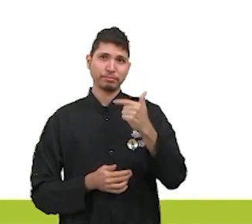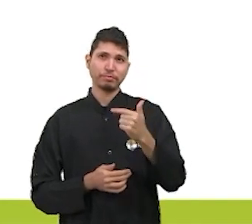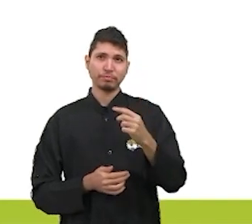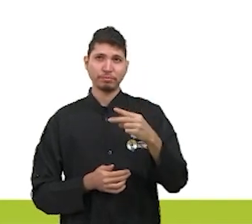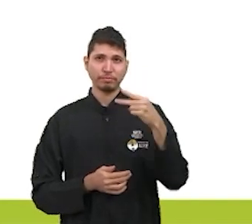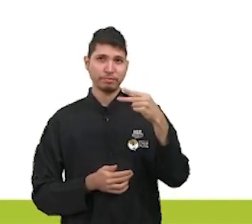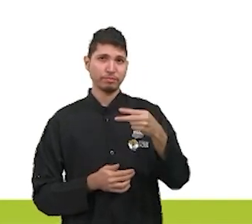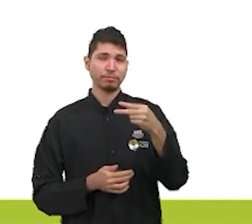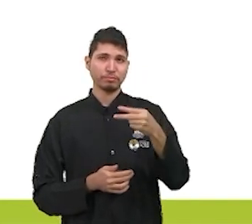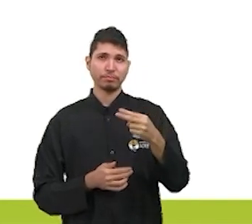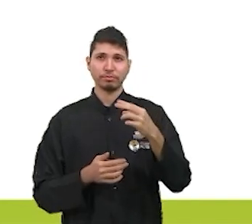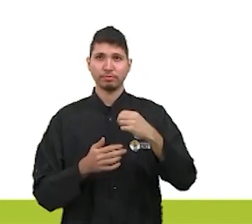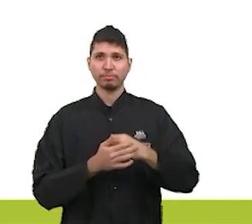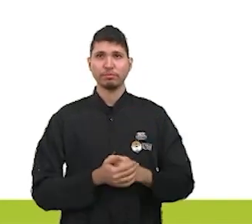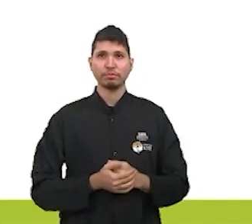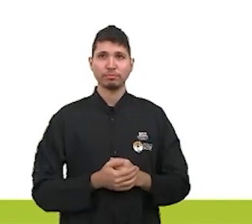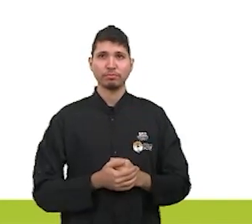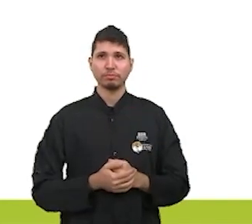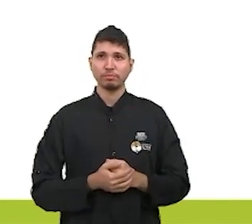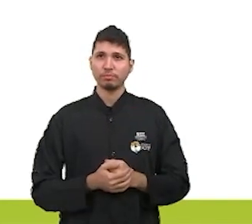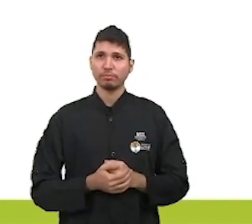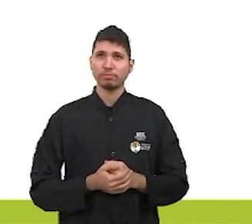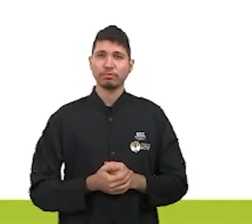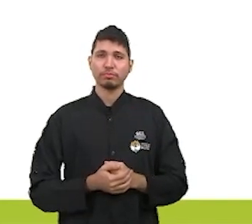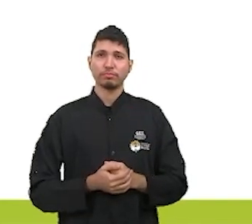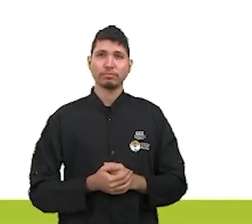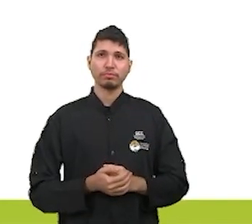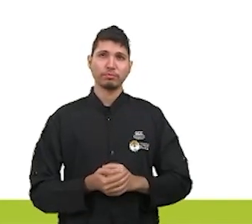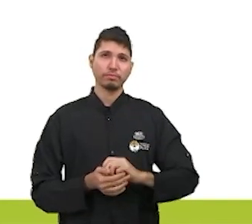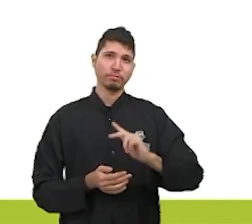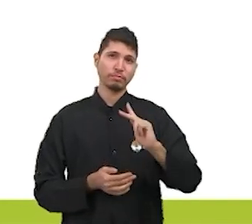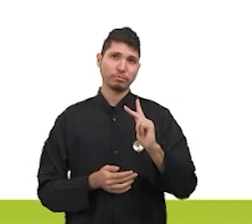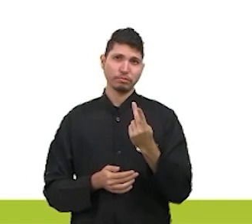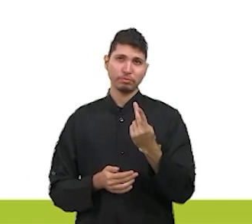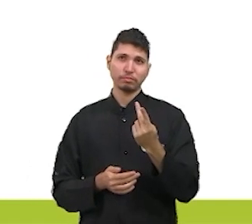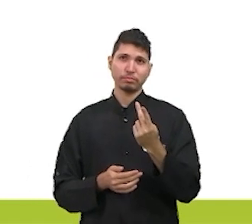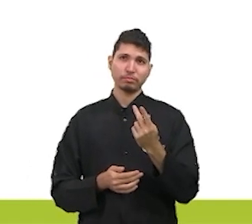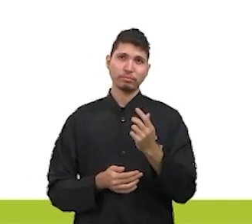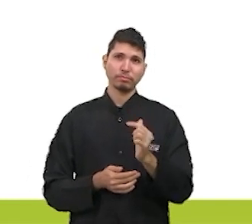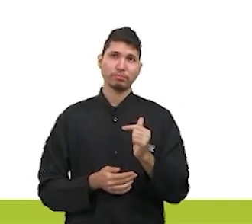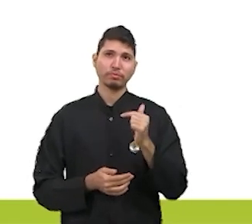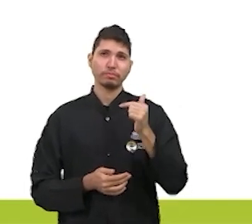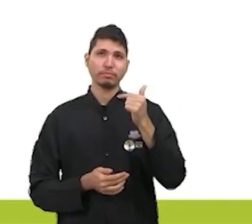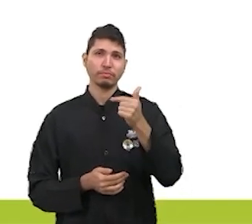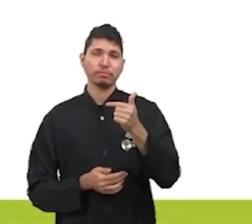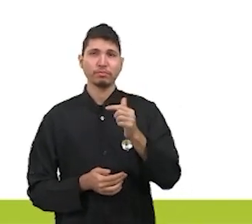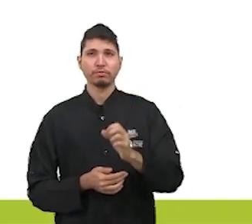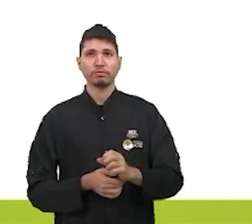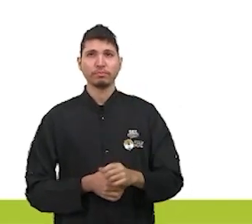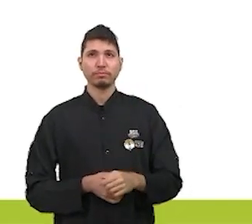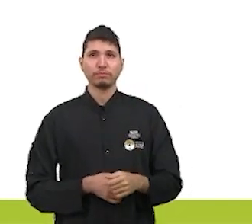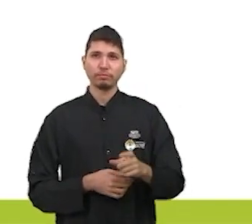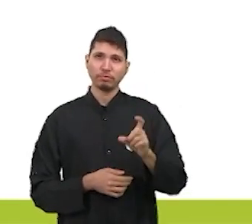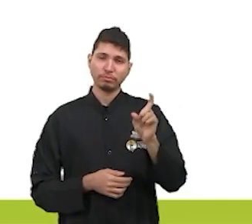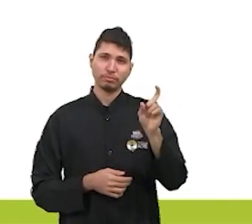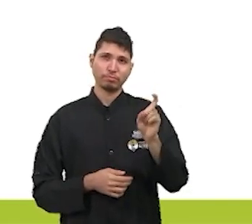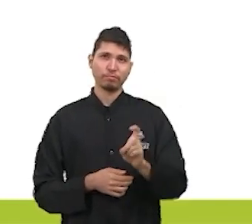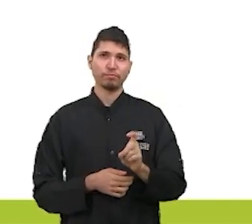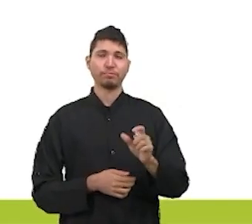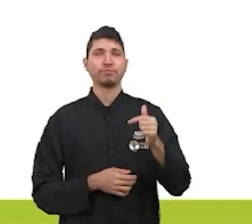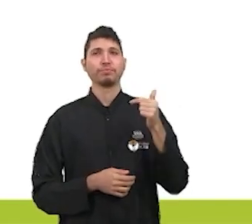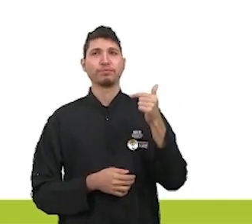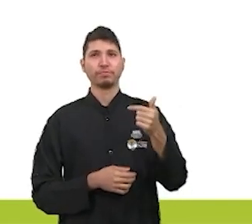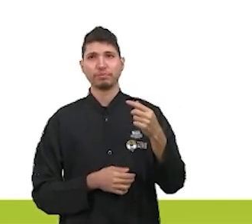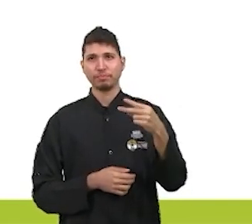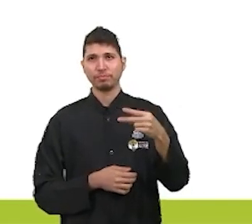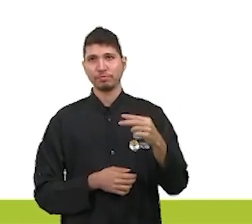igual a nossa hipotenusa ao quadrado, tá bom? Vou isolar o valor de x e eu vou obter 5